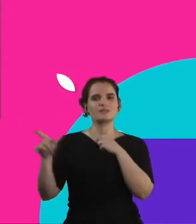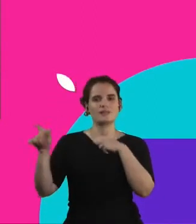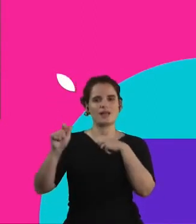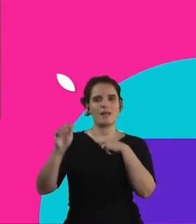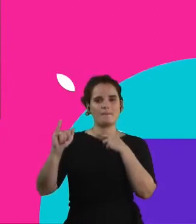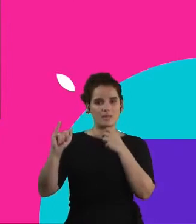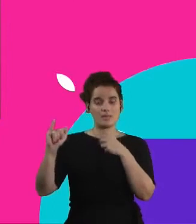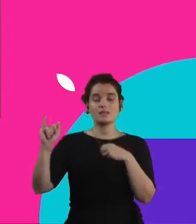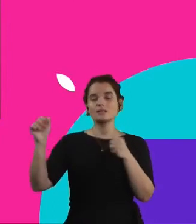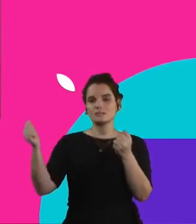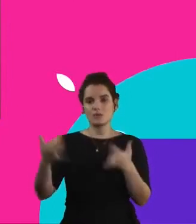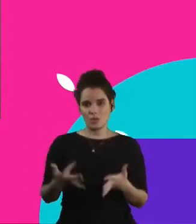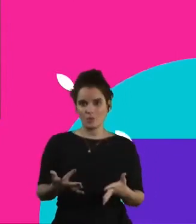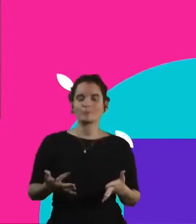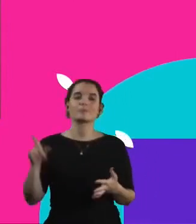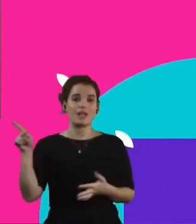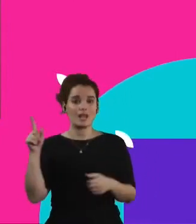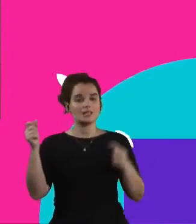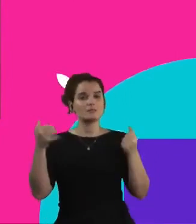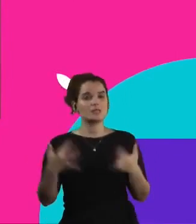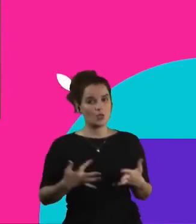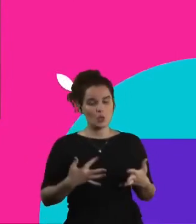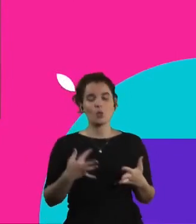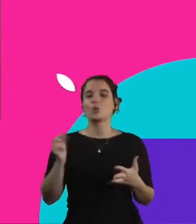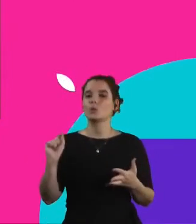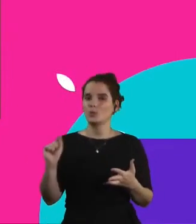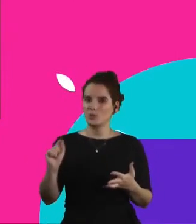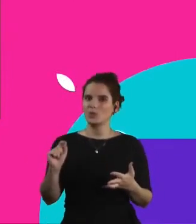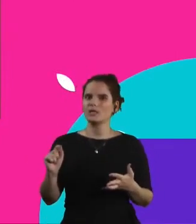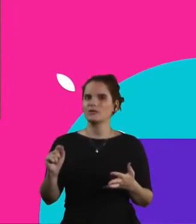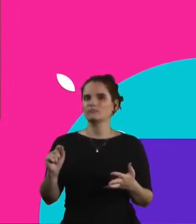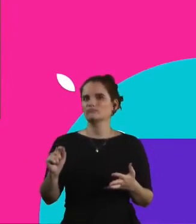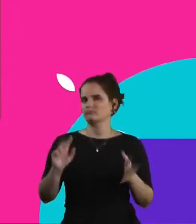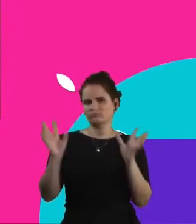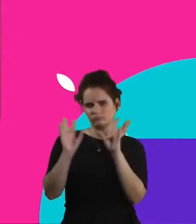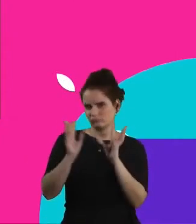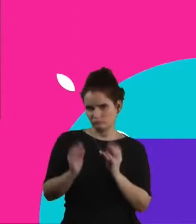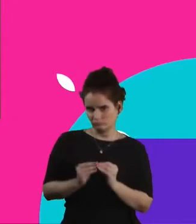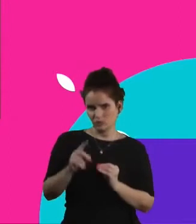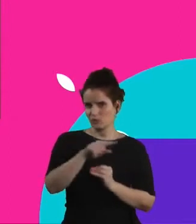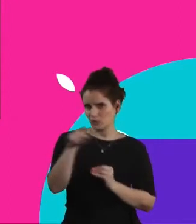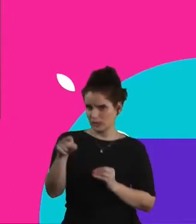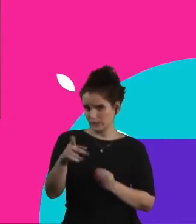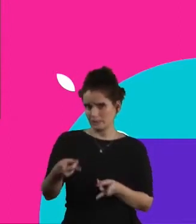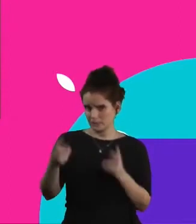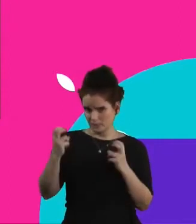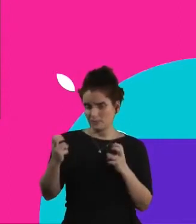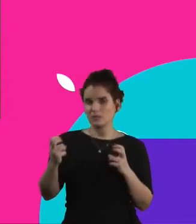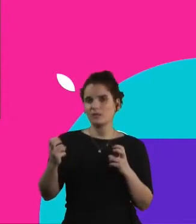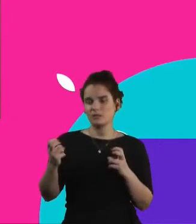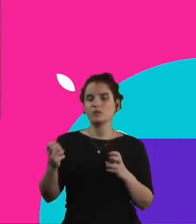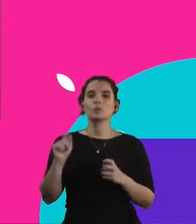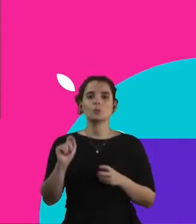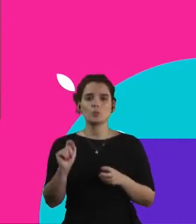acabou de trazer para a gente. O que a Gabi acabou de trazer de forma bem sintética, para que todo mundo pudesse